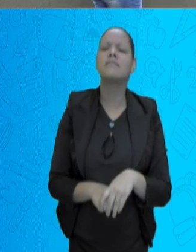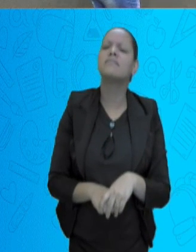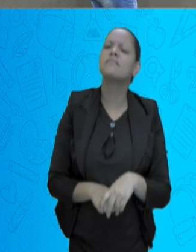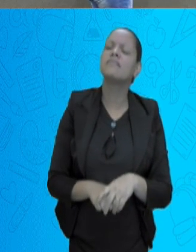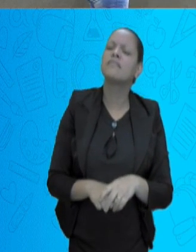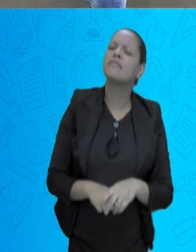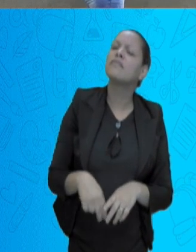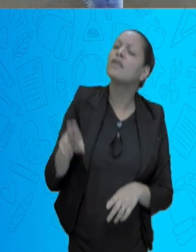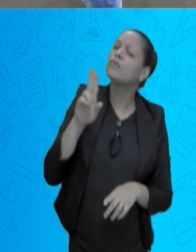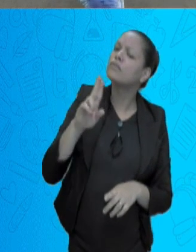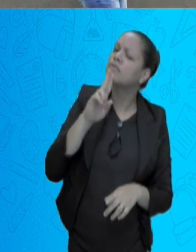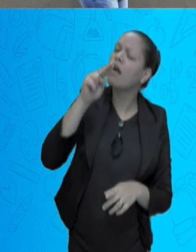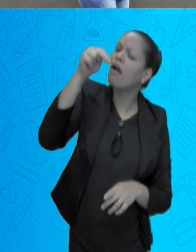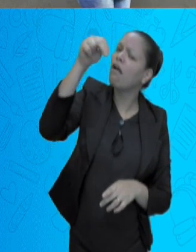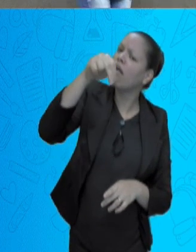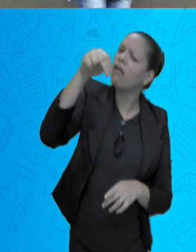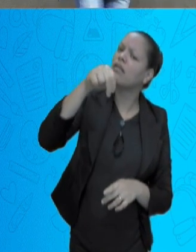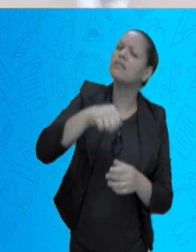o N.